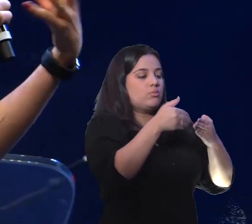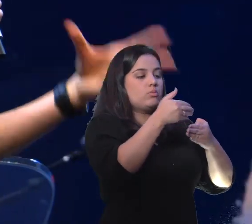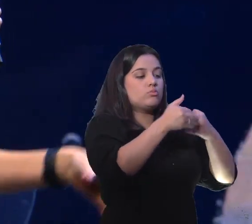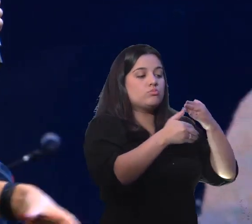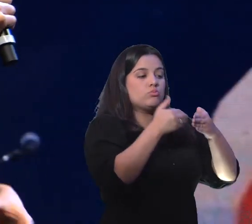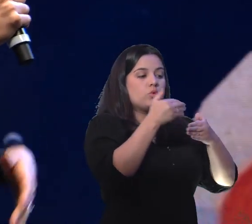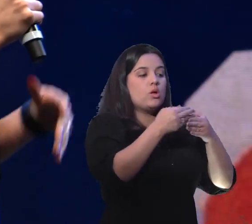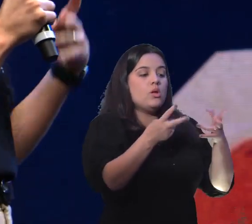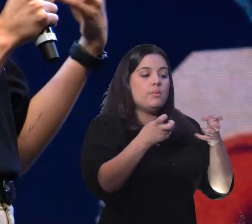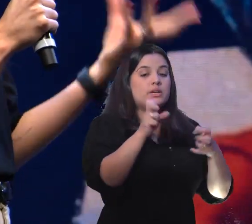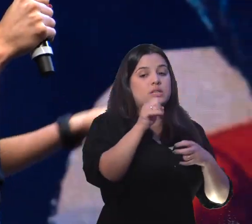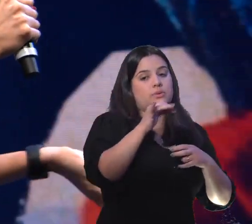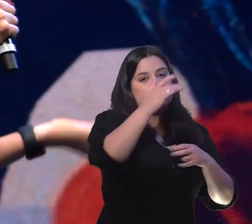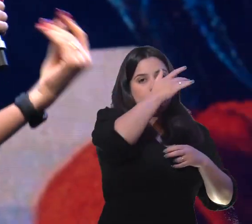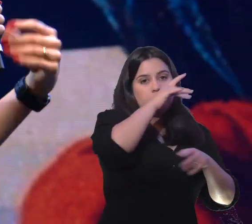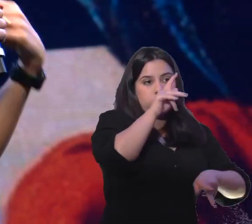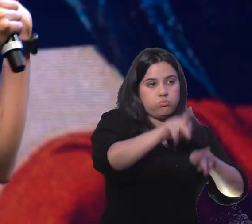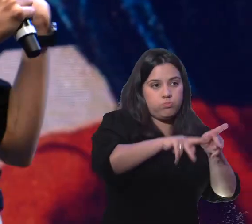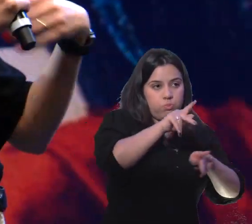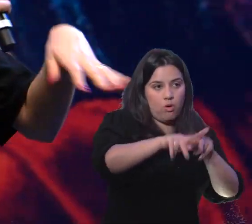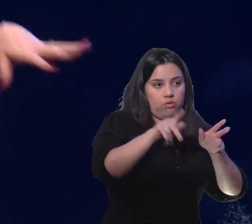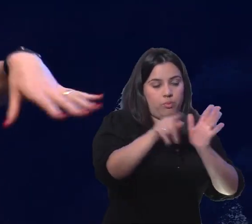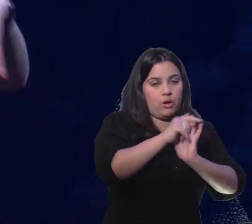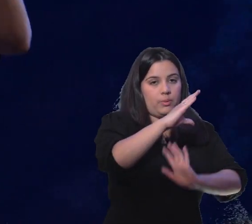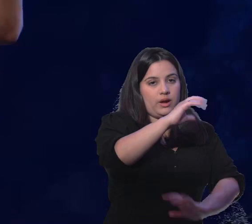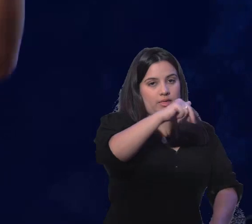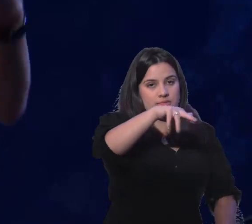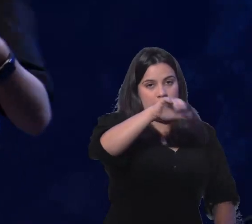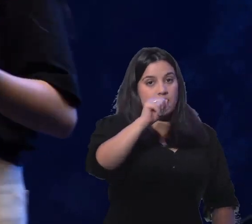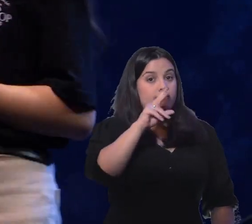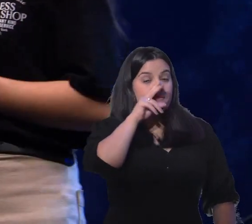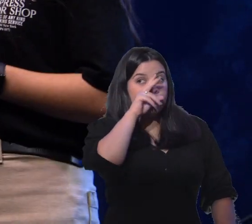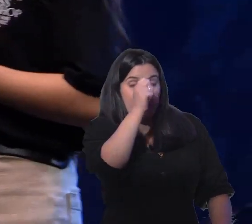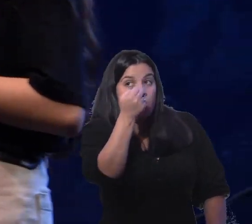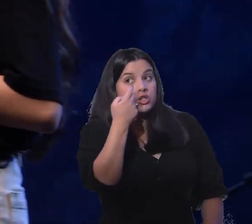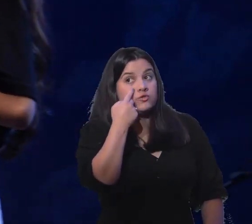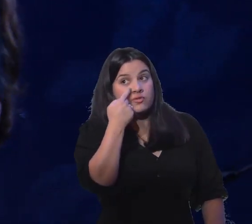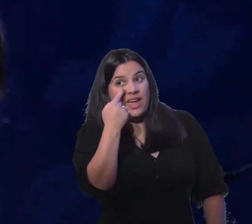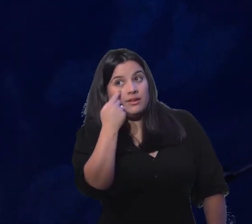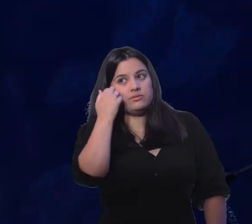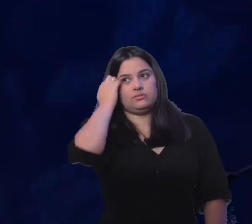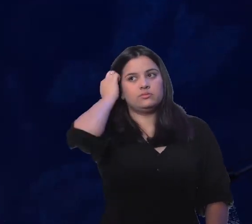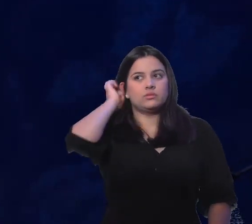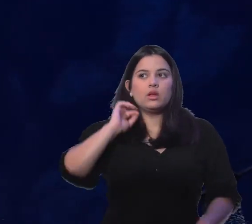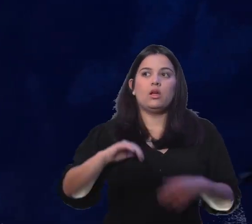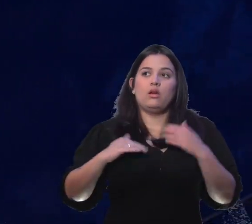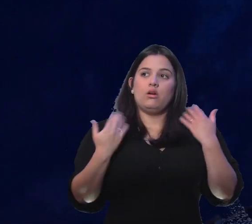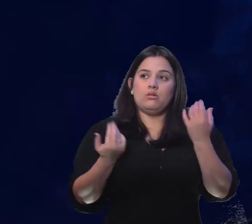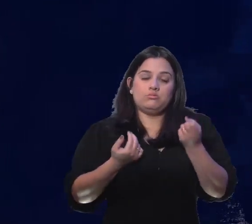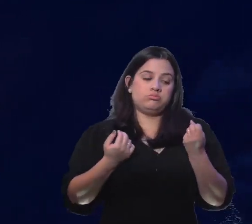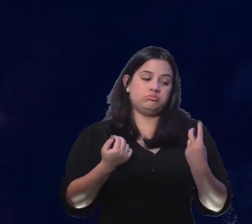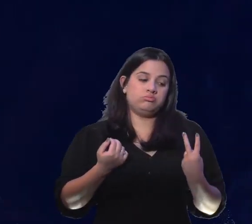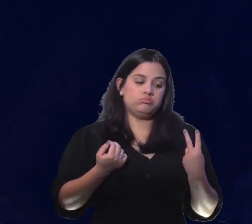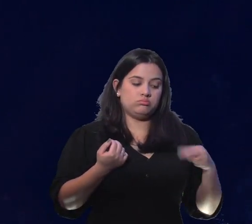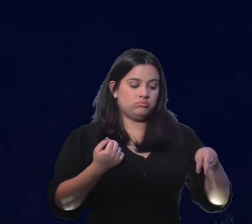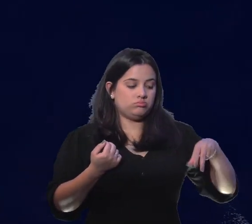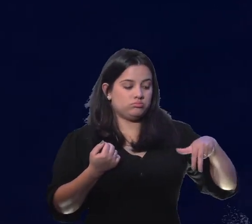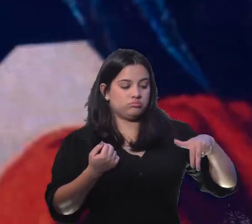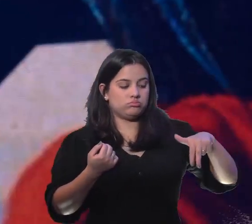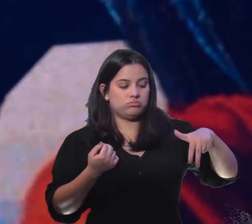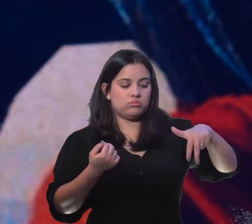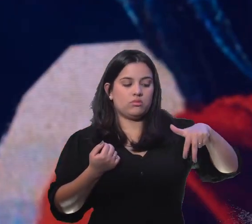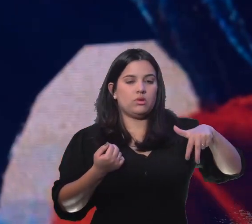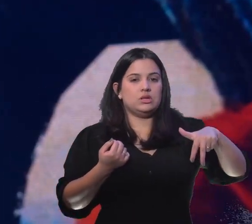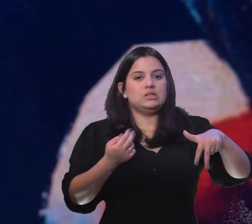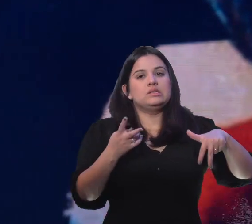forte, vejam os frutos, vejam se tem árvores, vejam se a região é plana ou montanhosa. E eles foram, e eles viram realmente que aquela